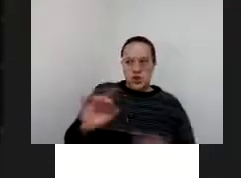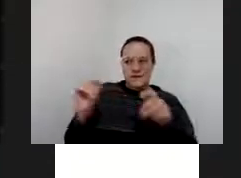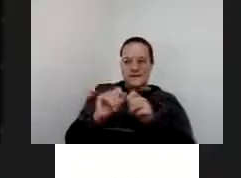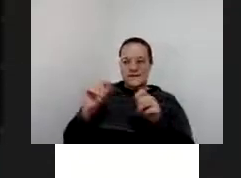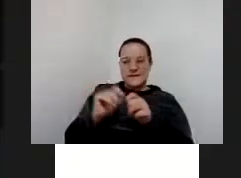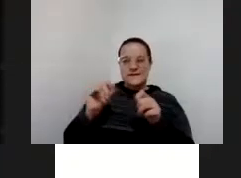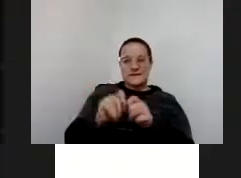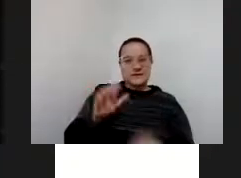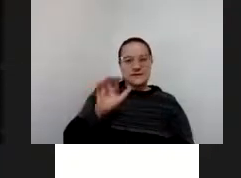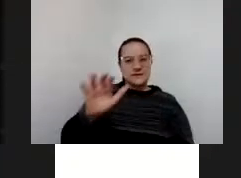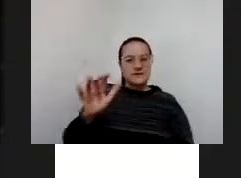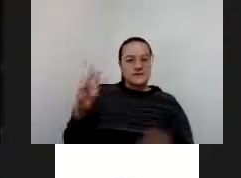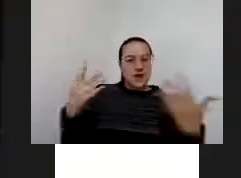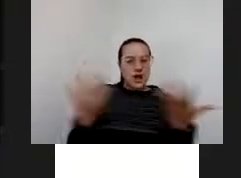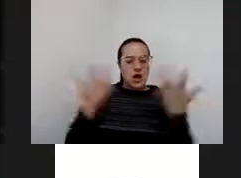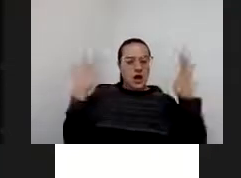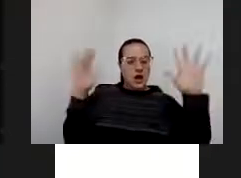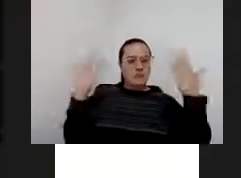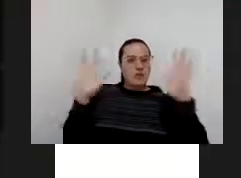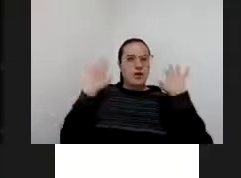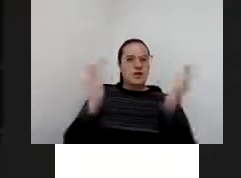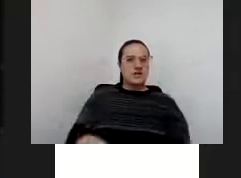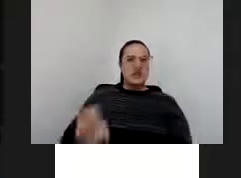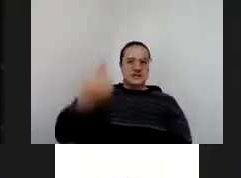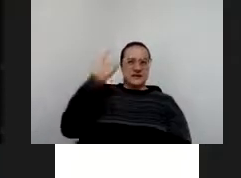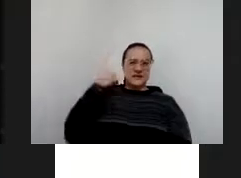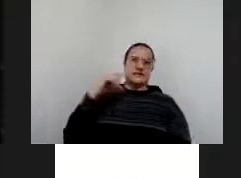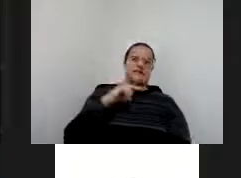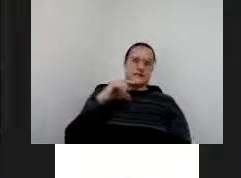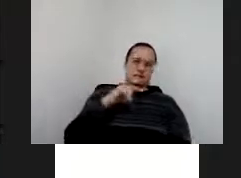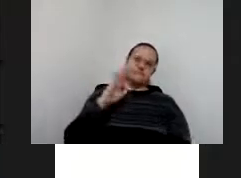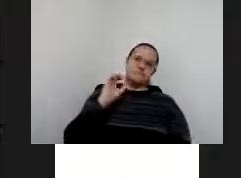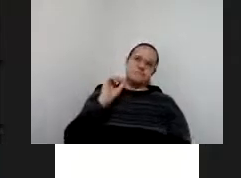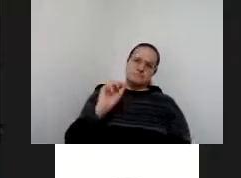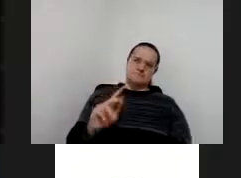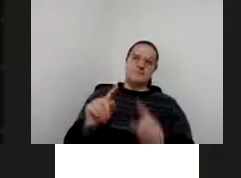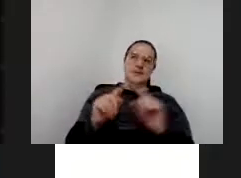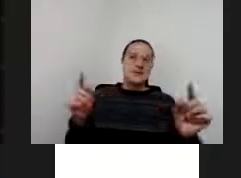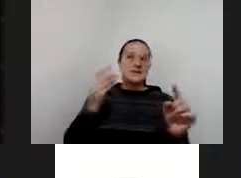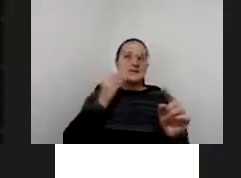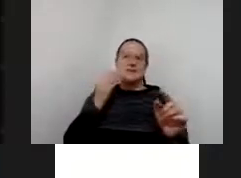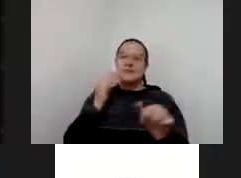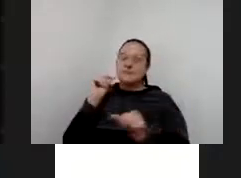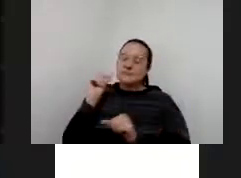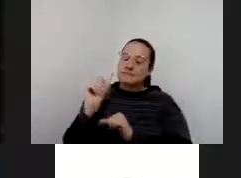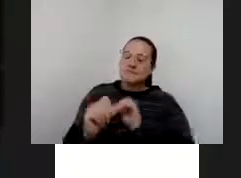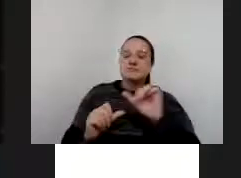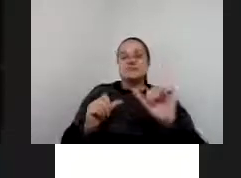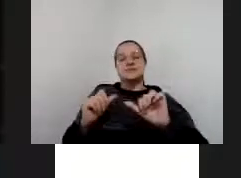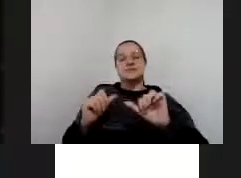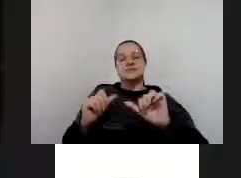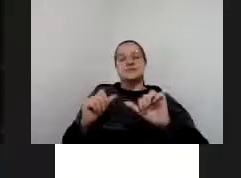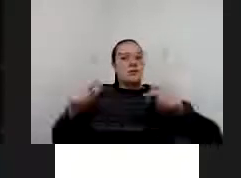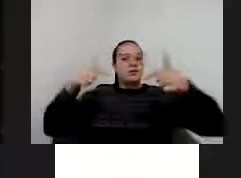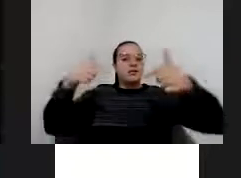a gente está comemorando o que já teve. Acho que a gente tem que tentar, pelo menos, pautar nesse sentido. Me parece